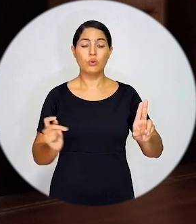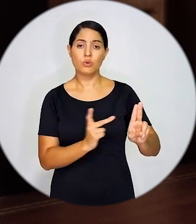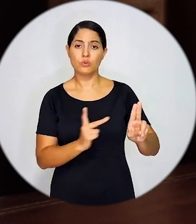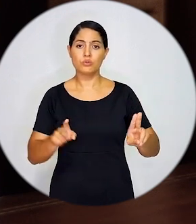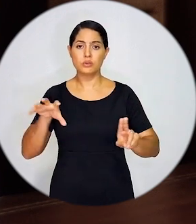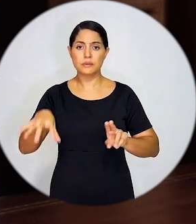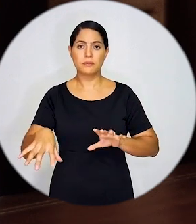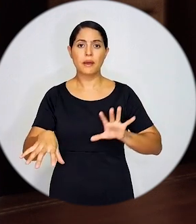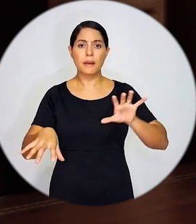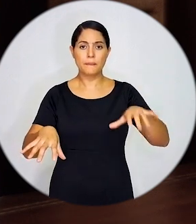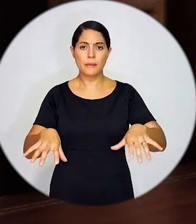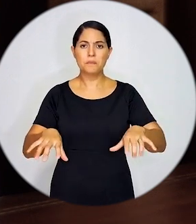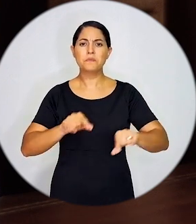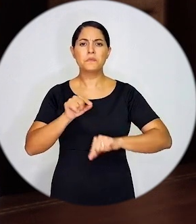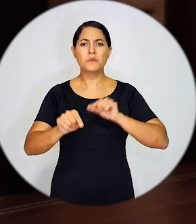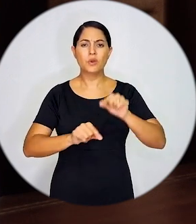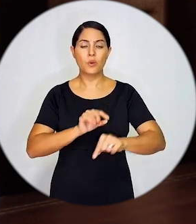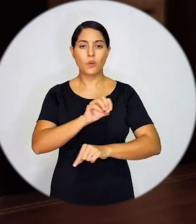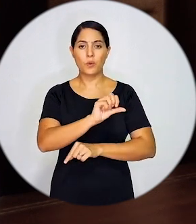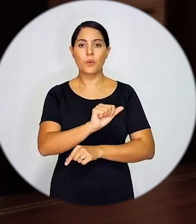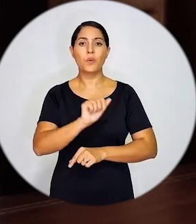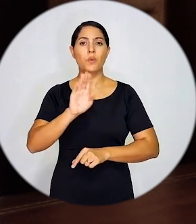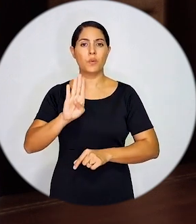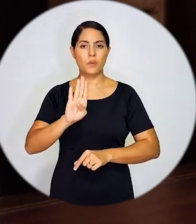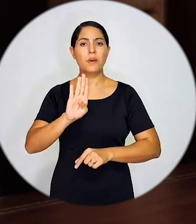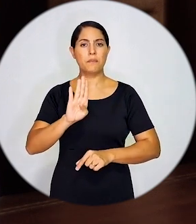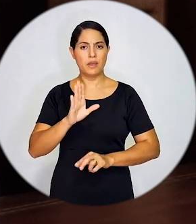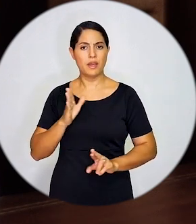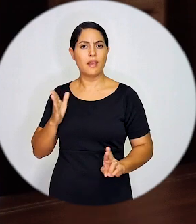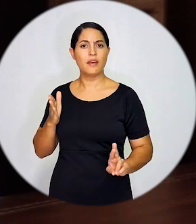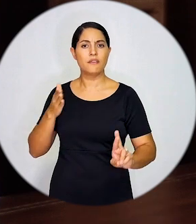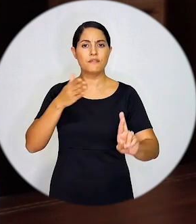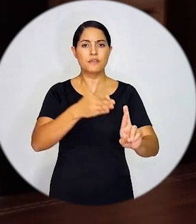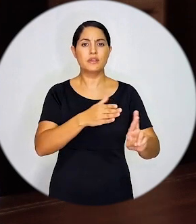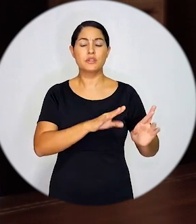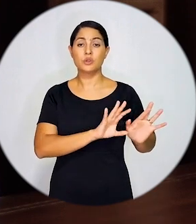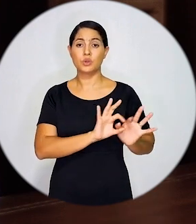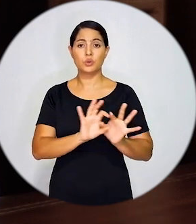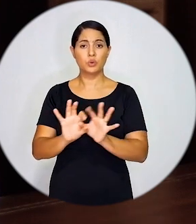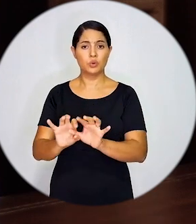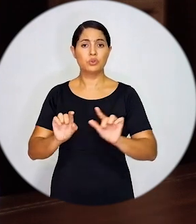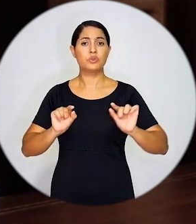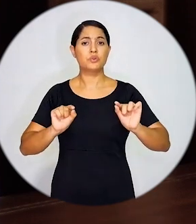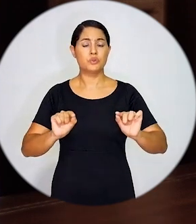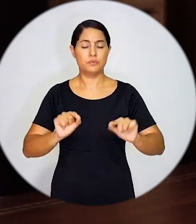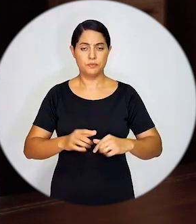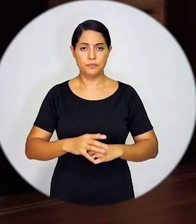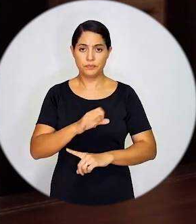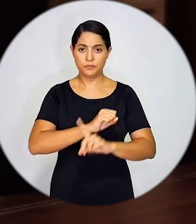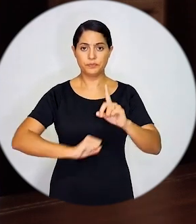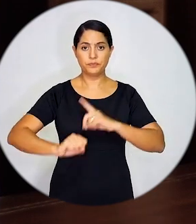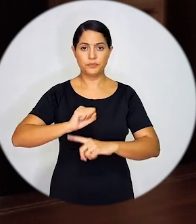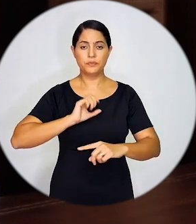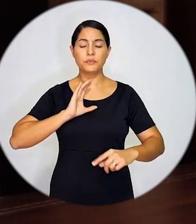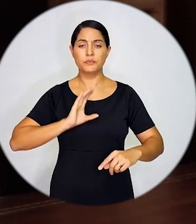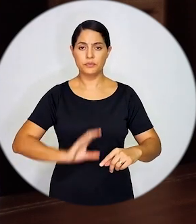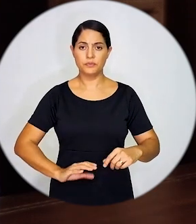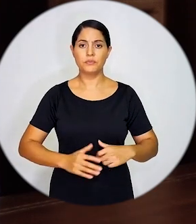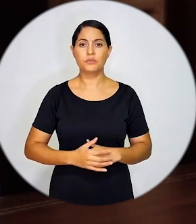OAB passou a ter direito à voz, a assento no sentido de, como sociedade